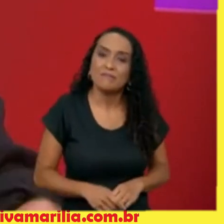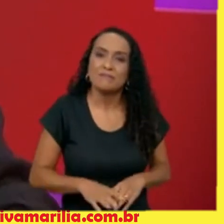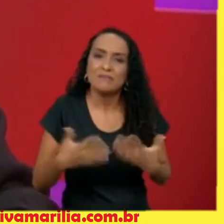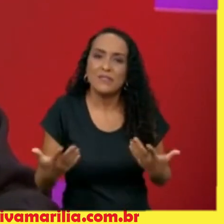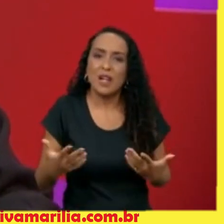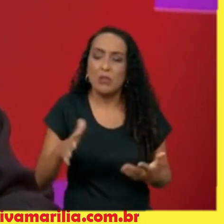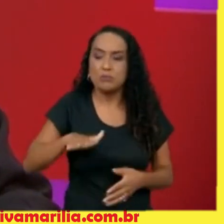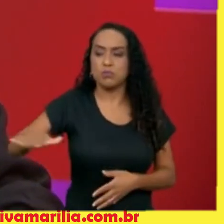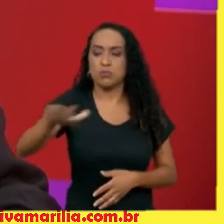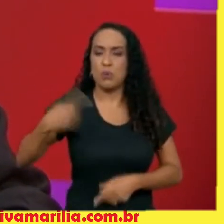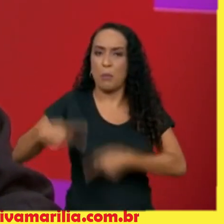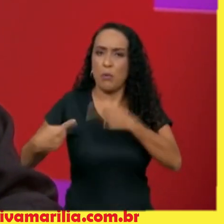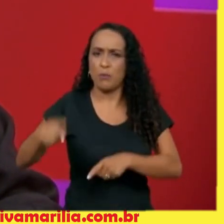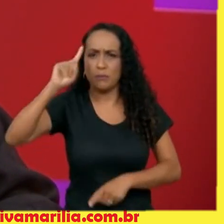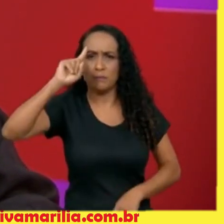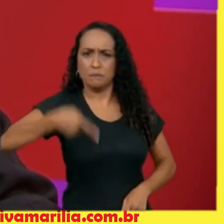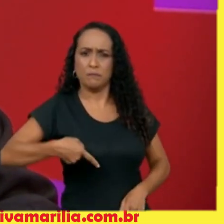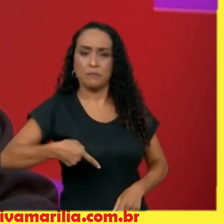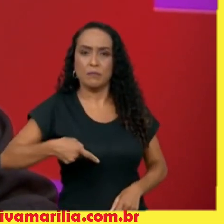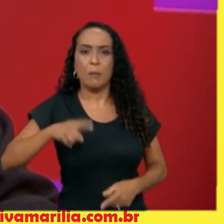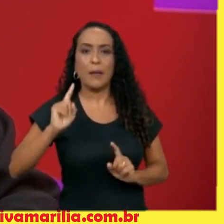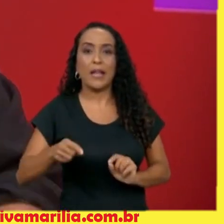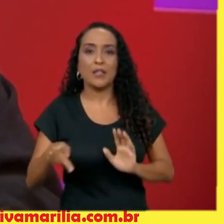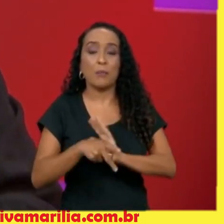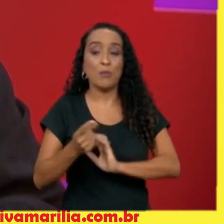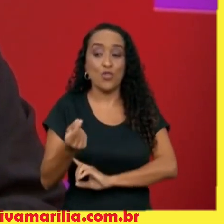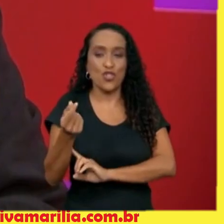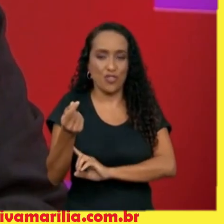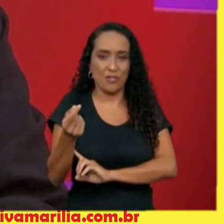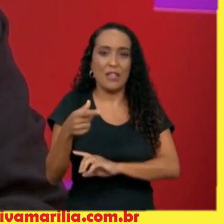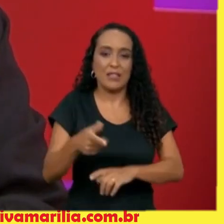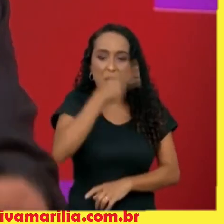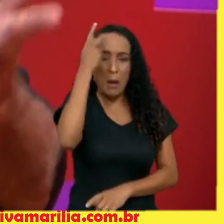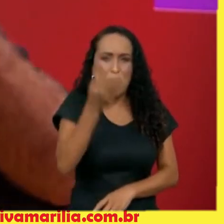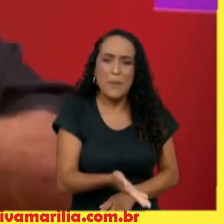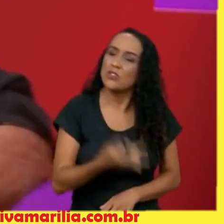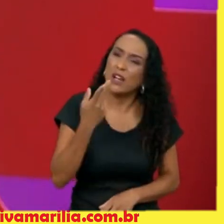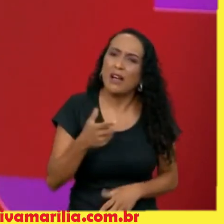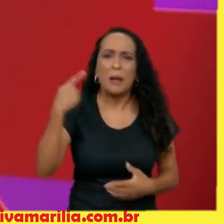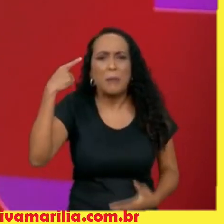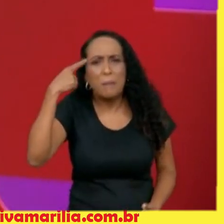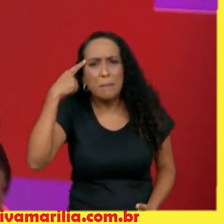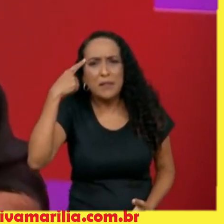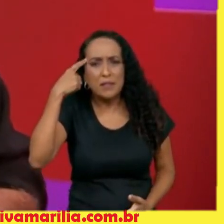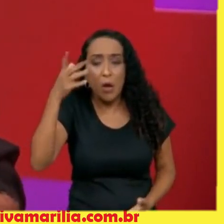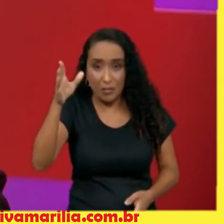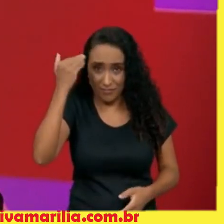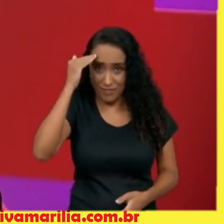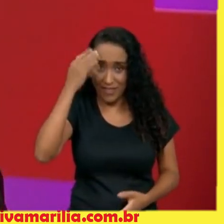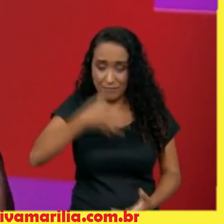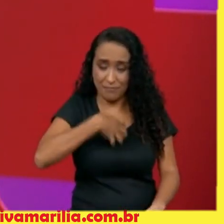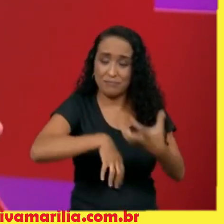autoritária, feudalizada e comandada pelo dinheiro e tal, né? Aí esse cara, você põe no lugar dele,